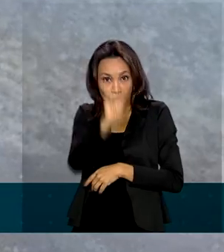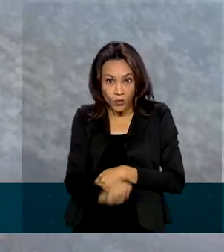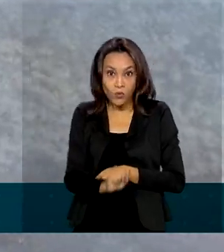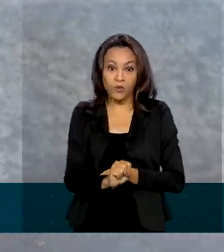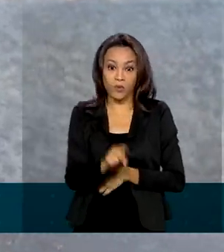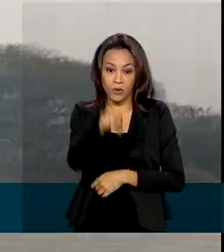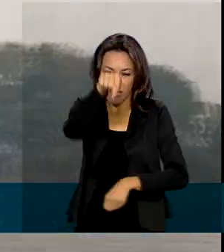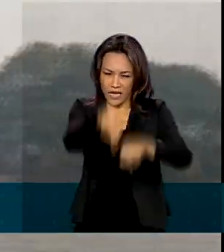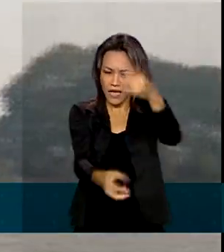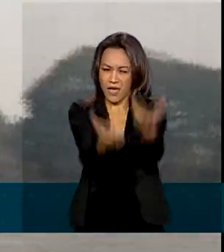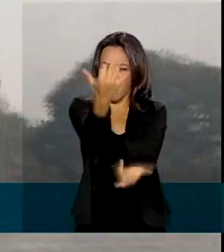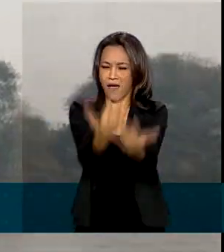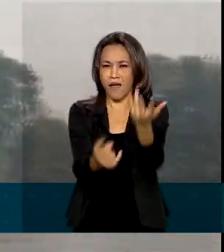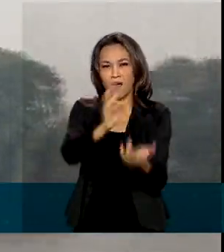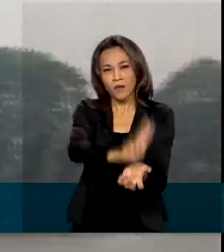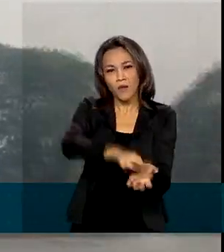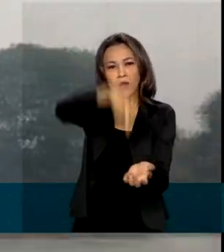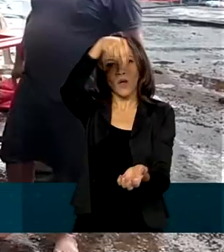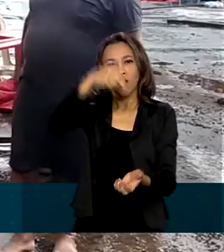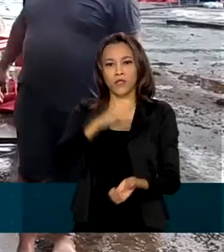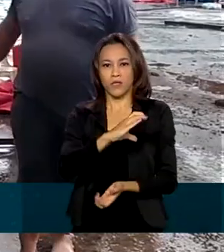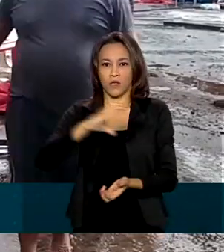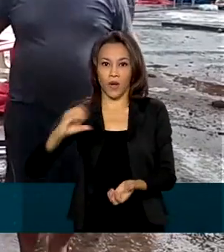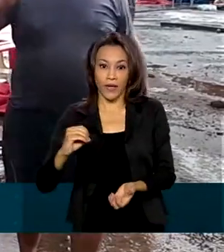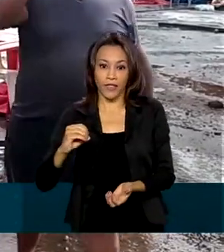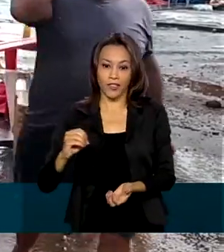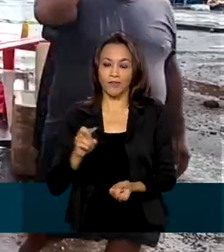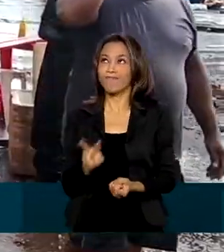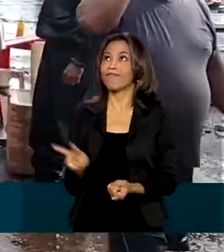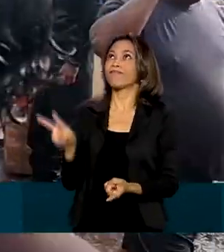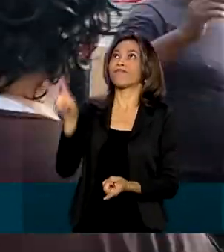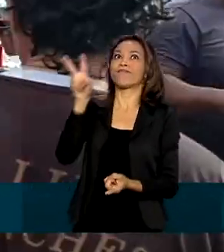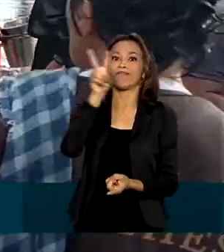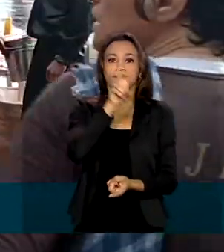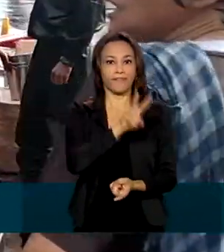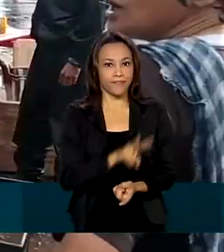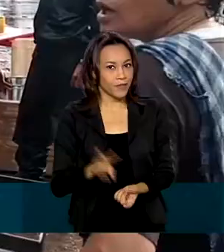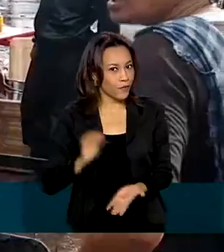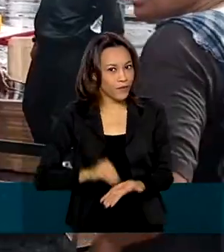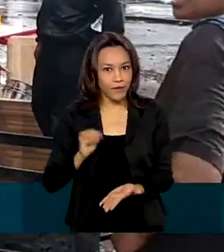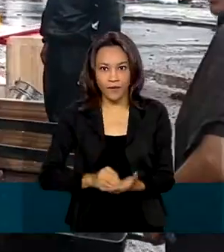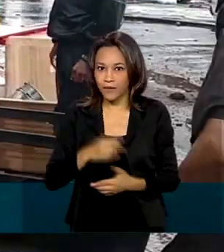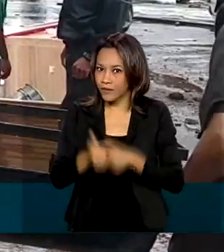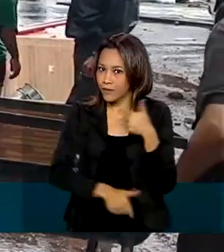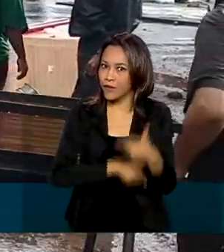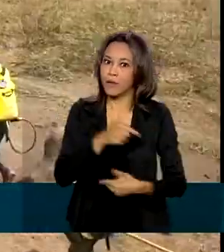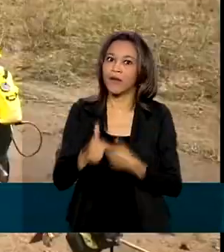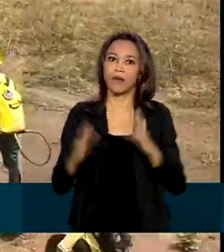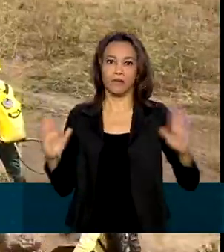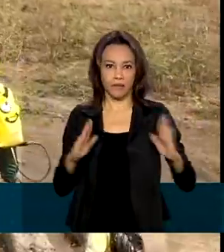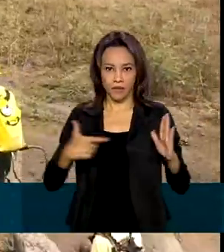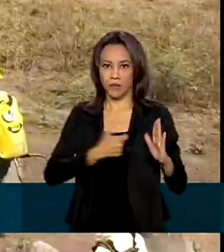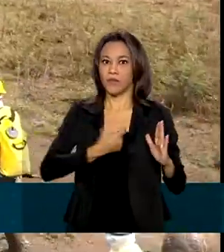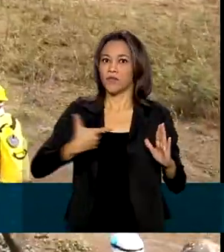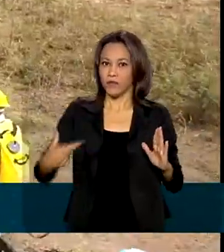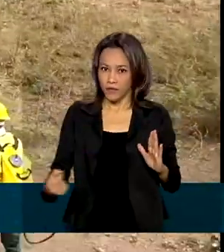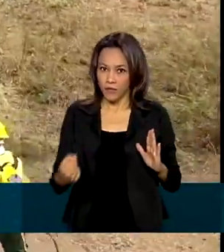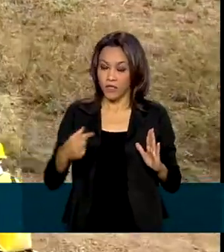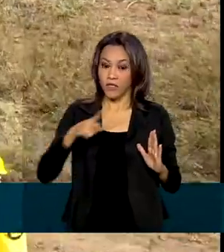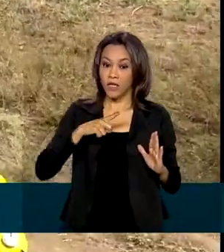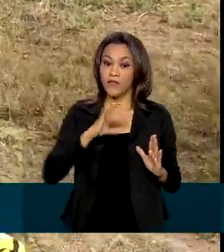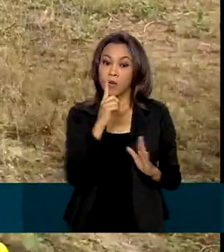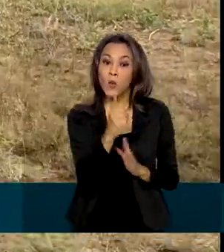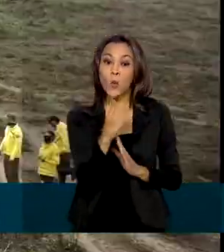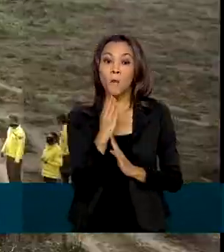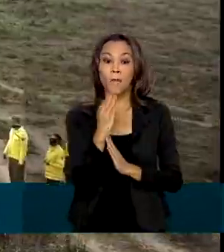incêndios no norte e centro-oeste. Não faltou trabalho para a Defesa Civil em 2020, que destinou mais de